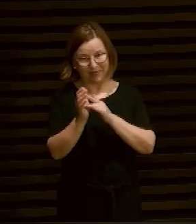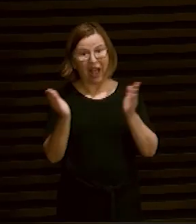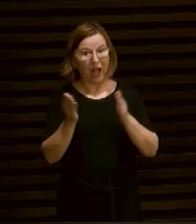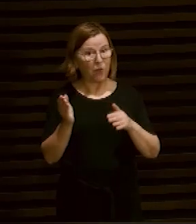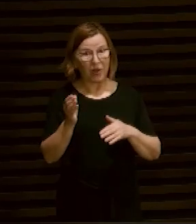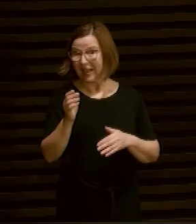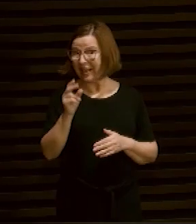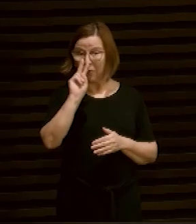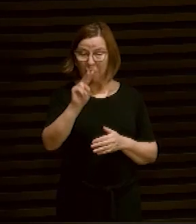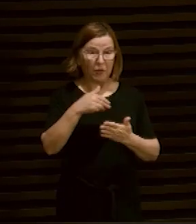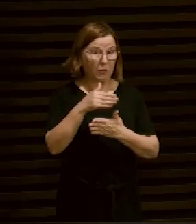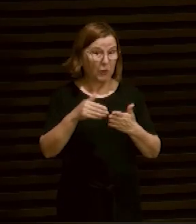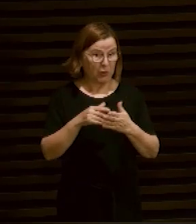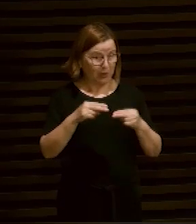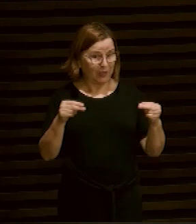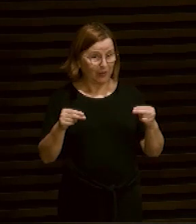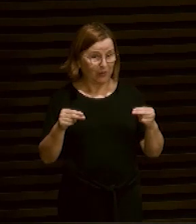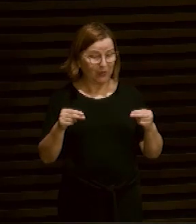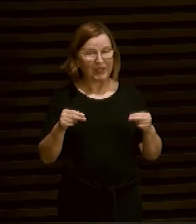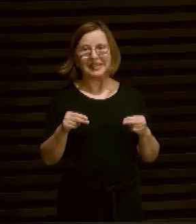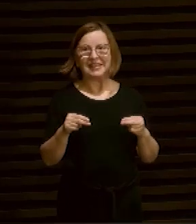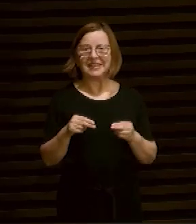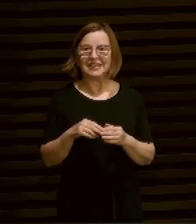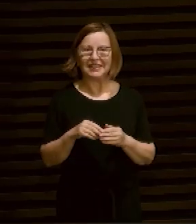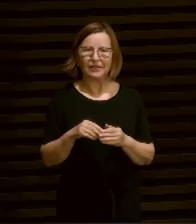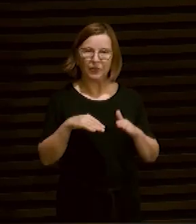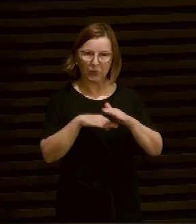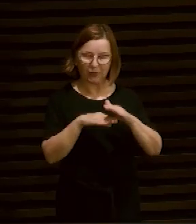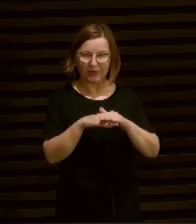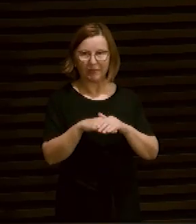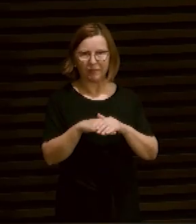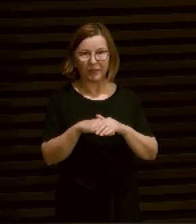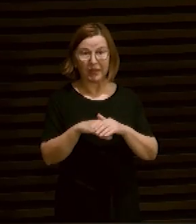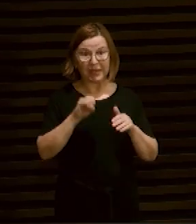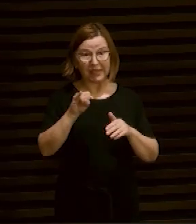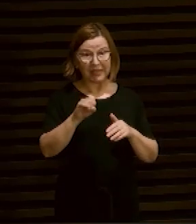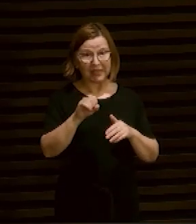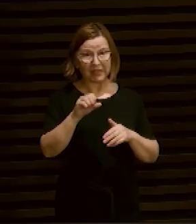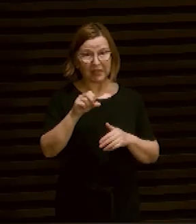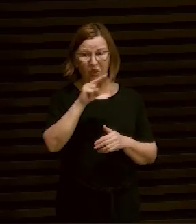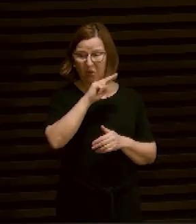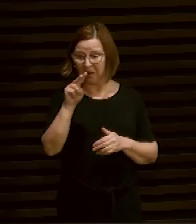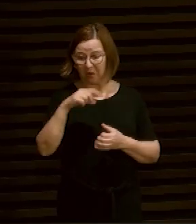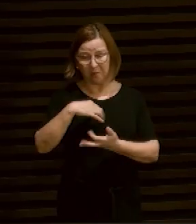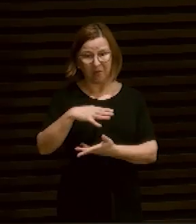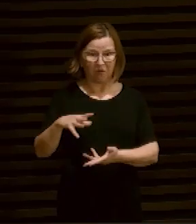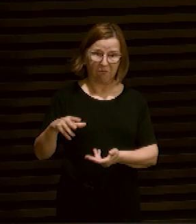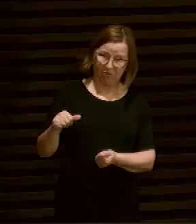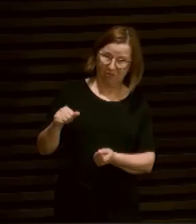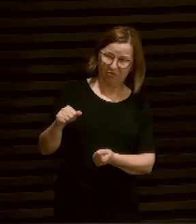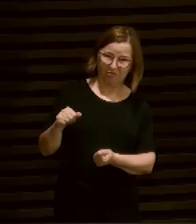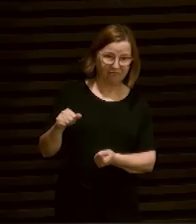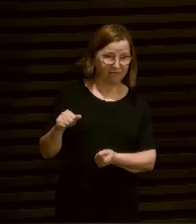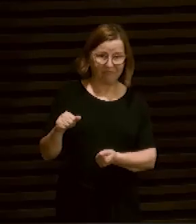ele sujeitas. Você olhar para o mundo do jeito que está, você diz assim, não, esse mundo não está sujeito a Cristo.